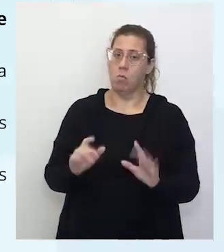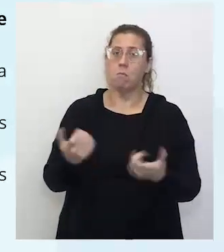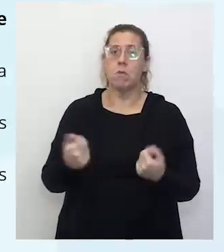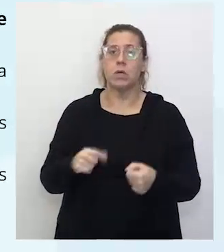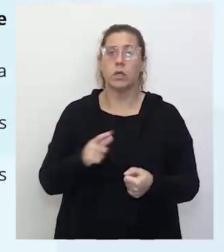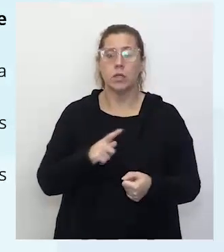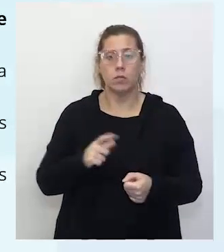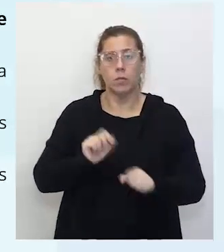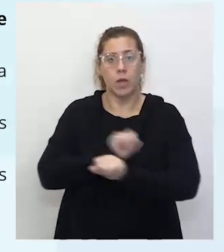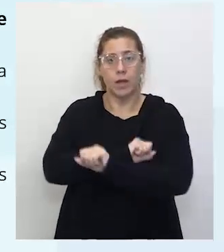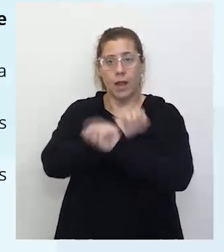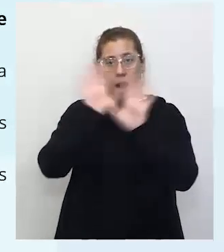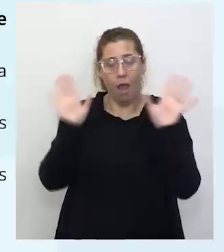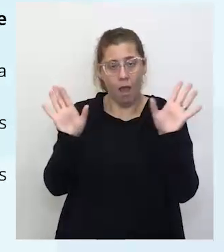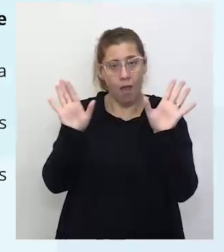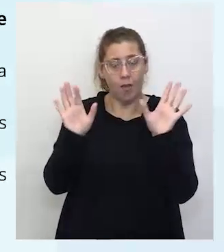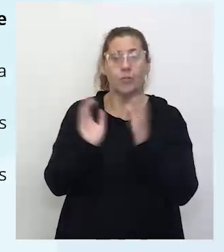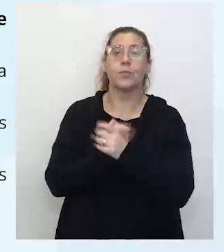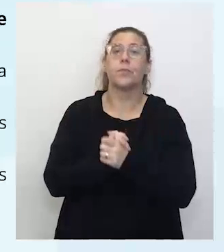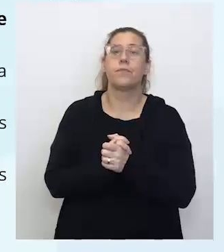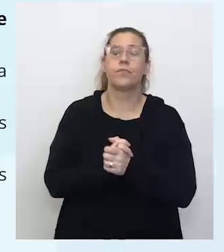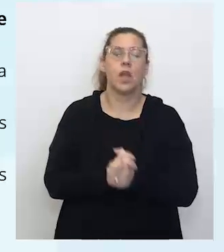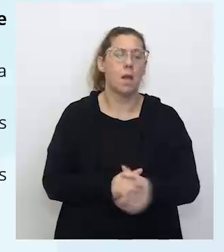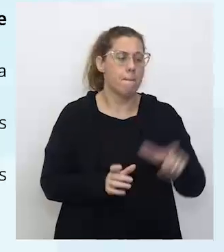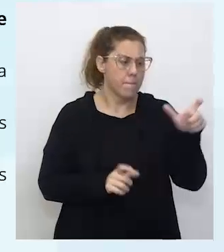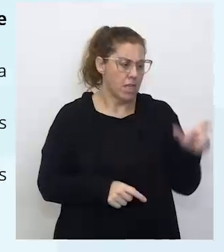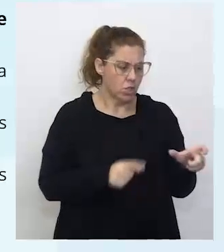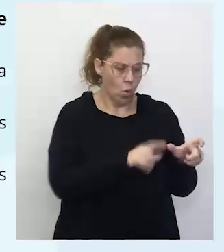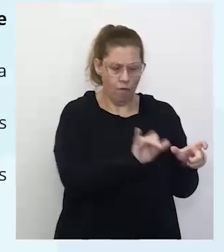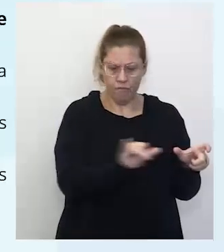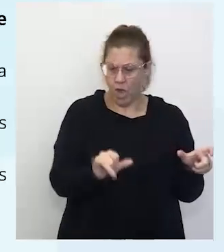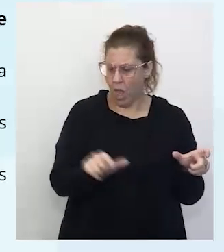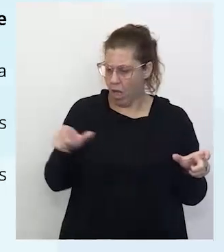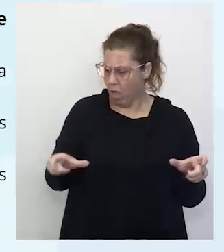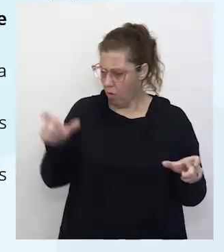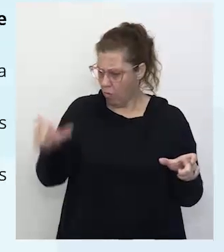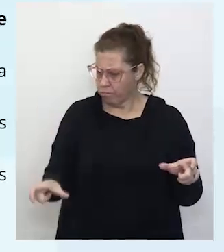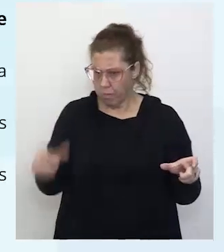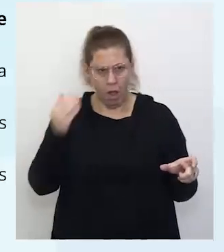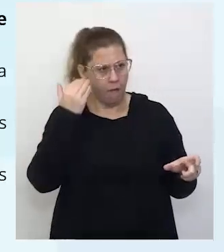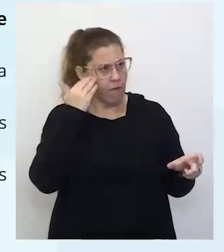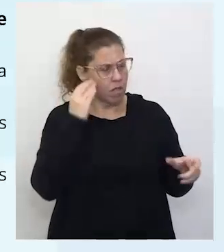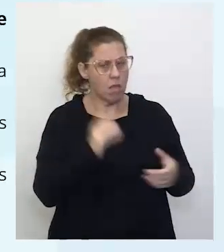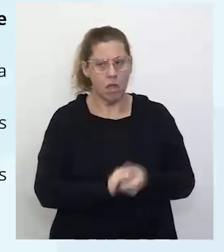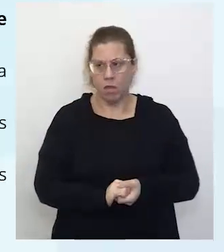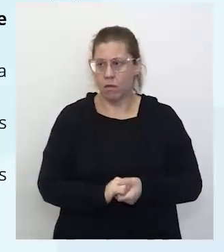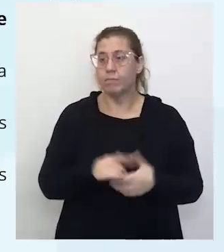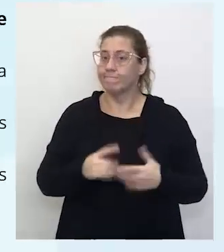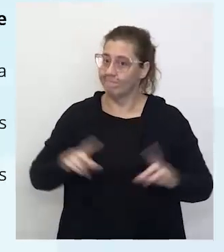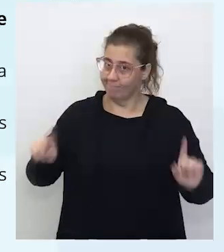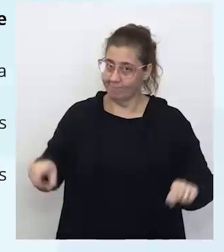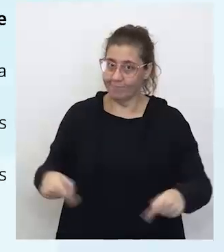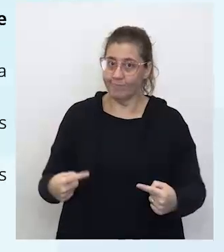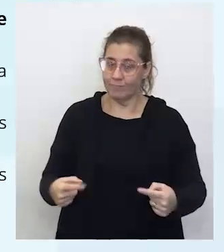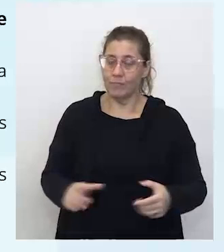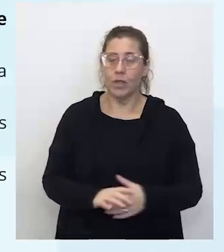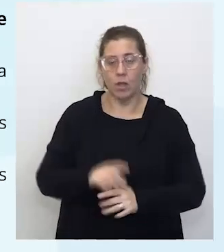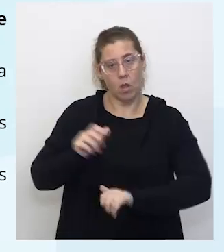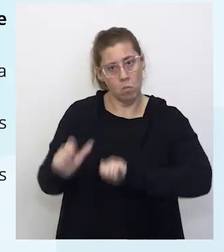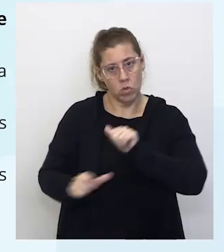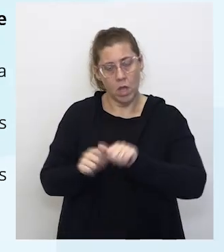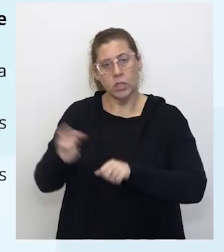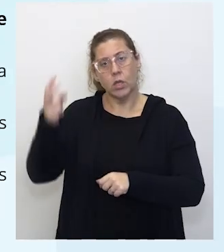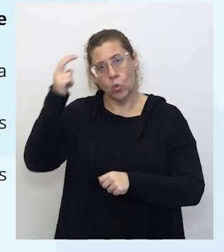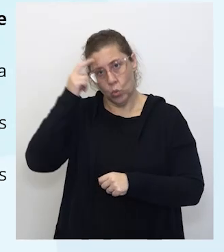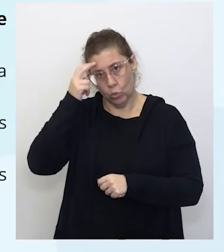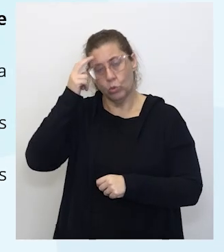necessidade de clareza, né, do emissor e o entendimento do receptor é um desafio enorme. Então, as mudanças